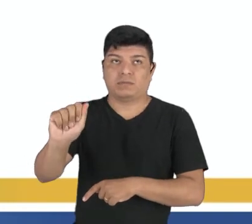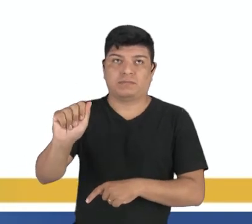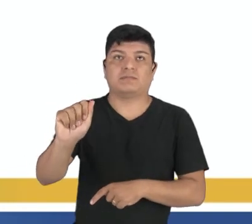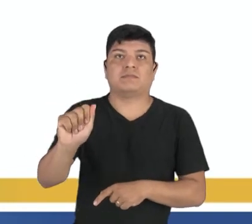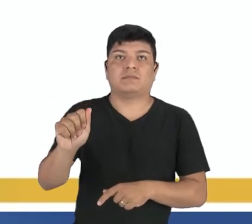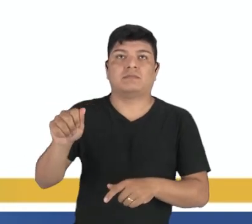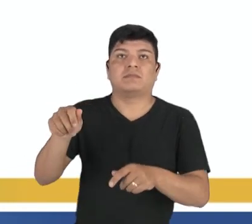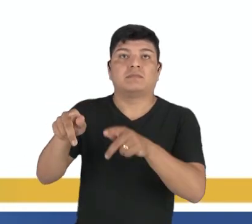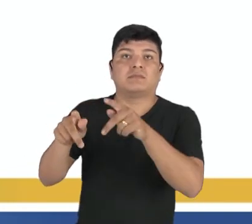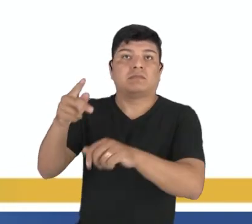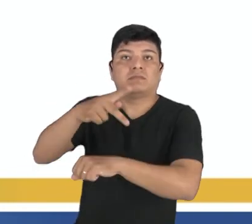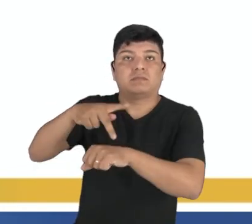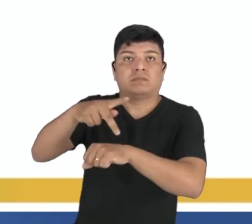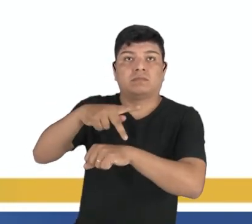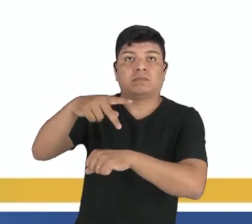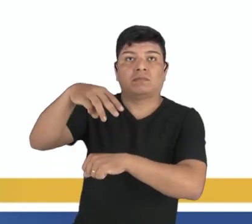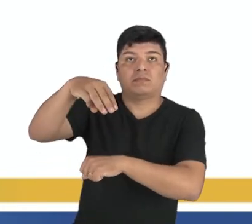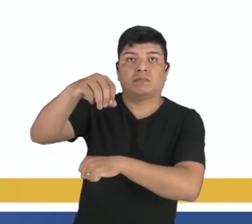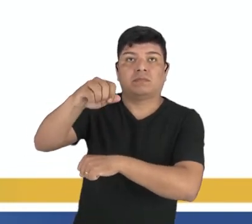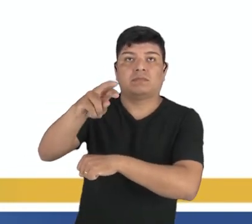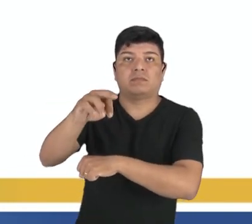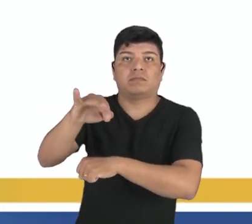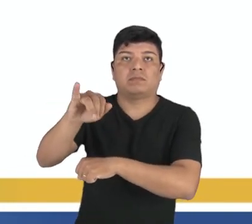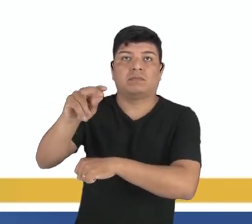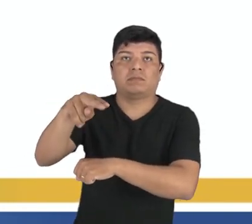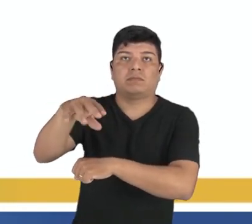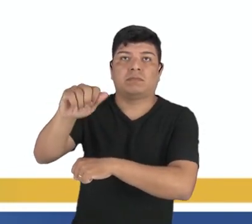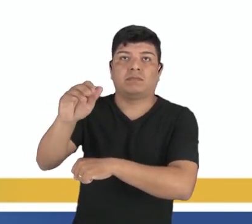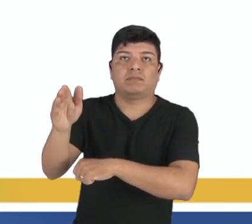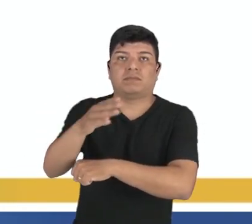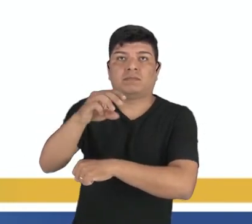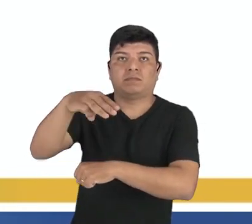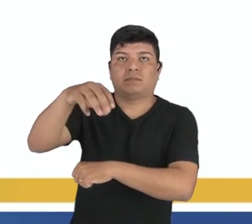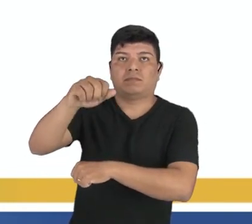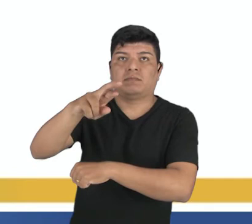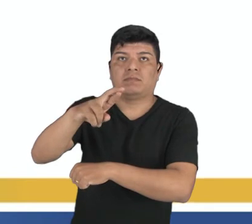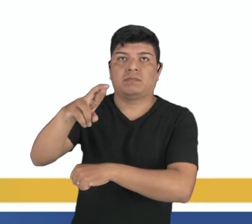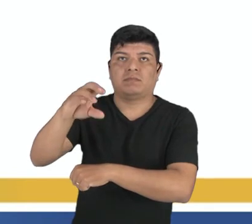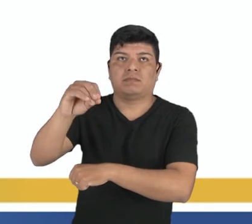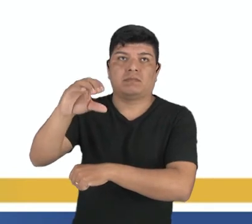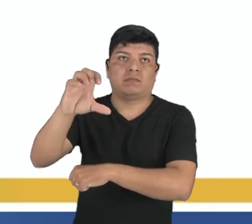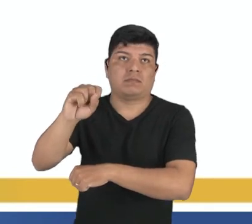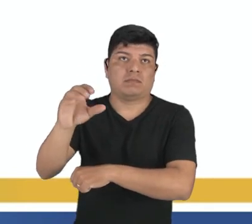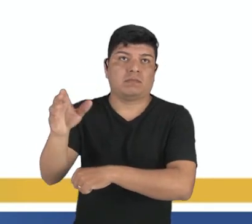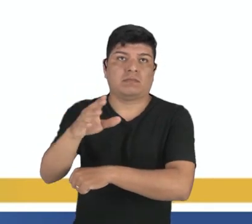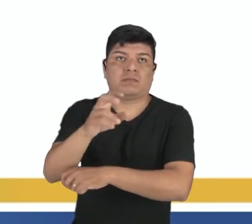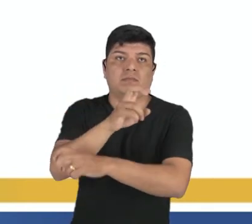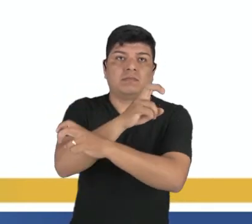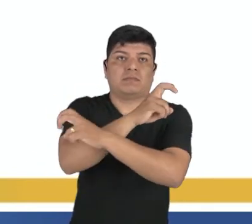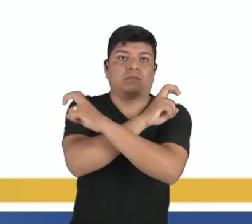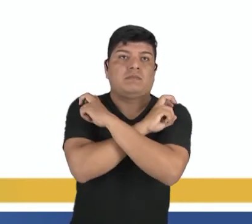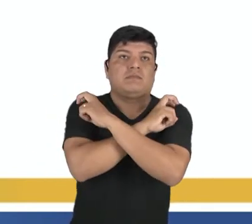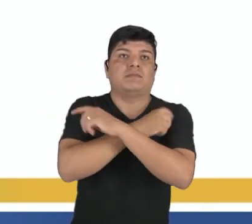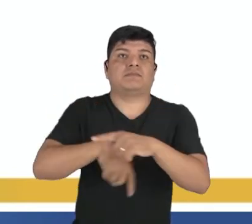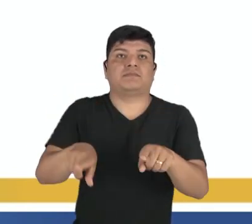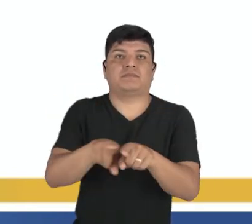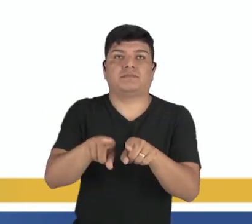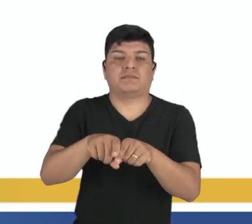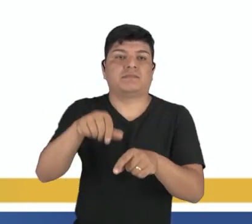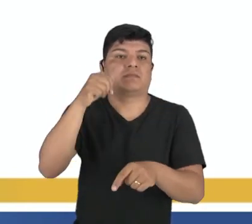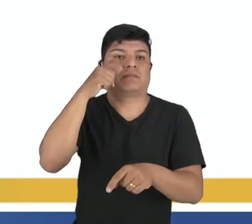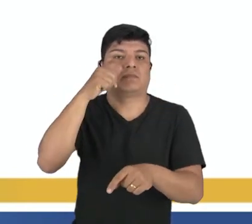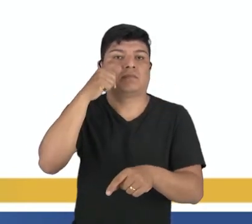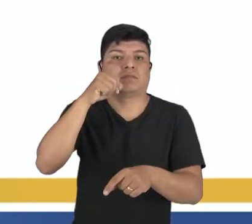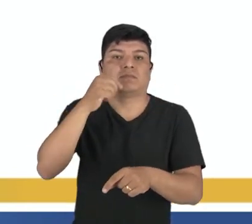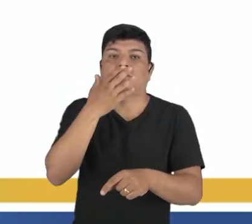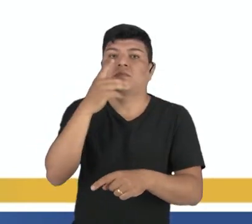Mauritânia, Marrocos e o Egito. E essa dança é popularmente conhecida como o Ritual das Mulheres de Azul. O conceito